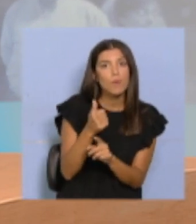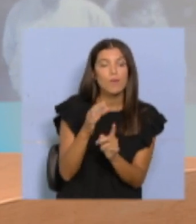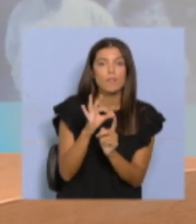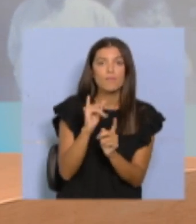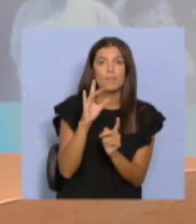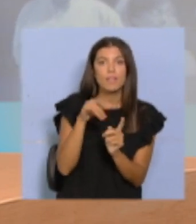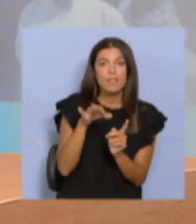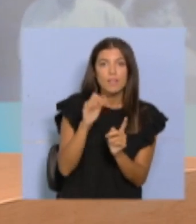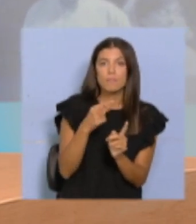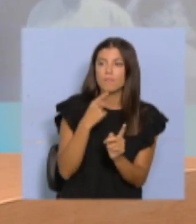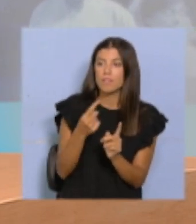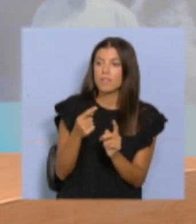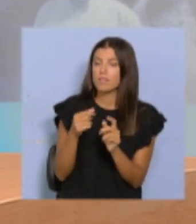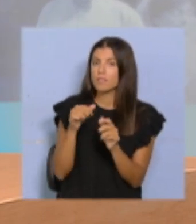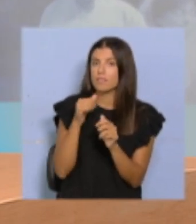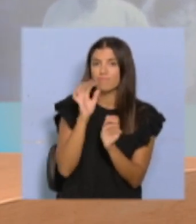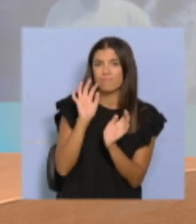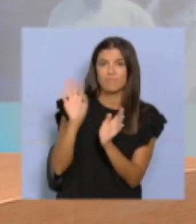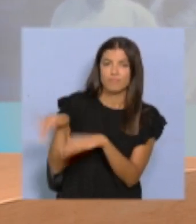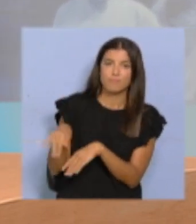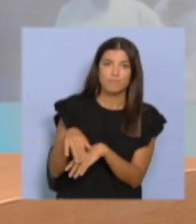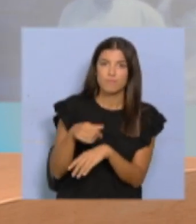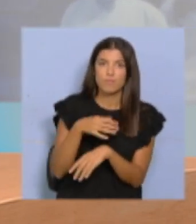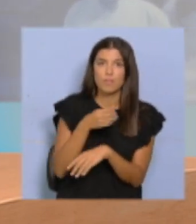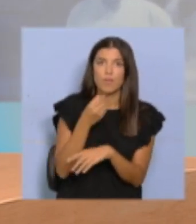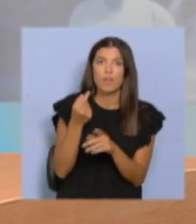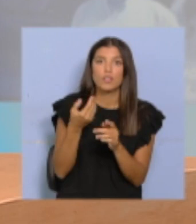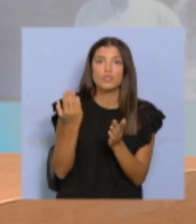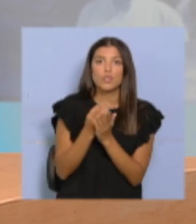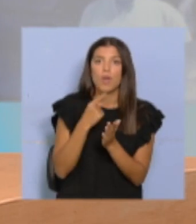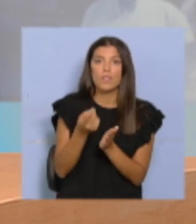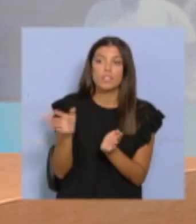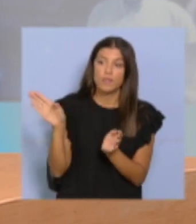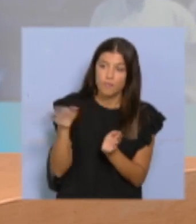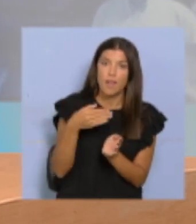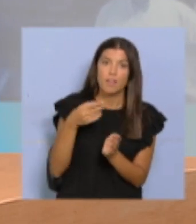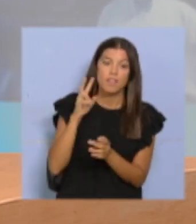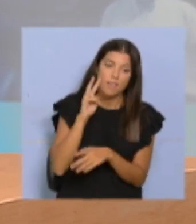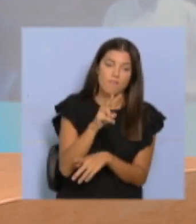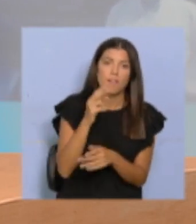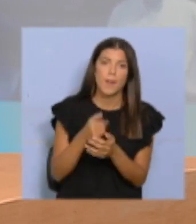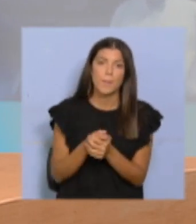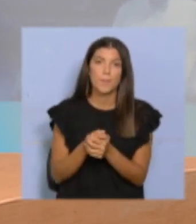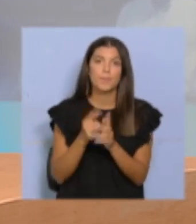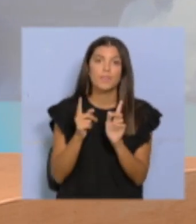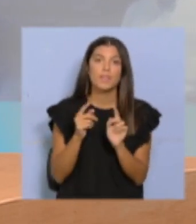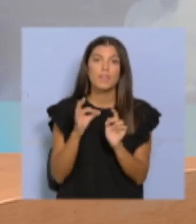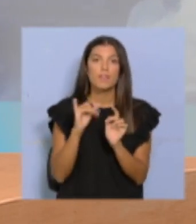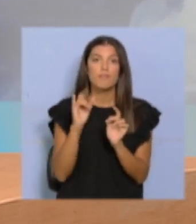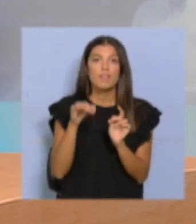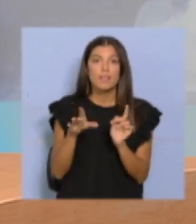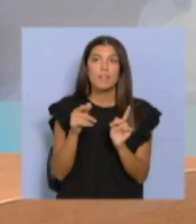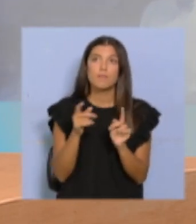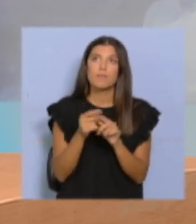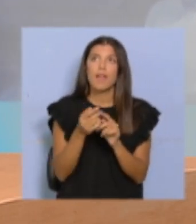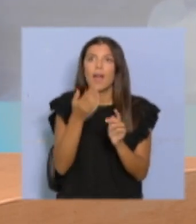com muitas coisas, não é? Portanto, dá um testemunho e diz: vem e vê. E no fundo eu acho que Filipe faz de jornalista,